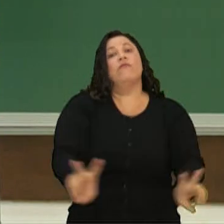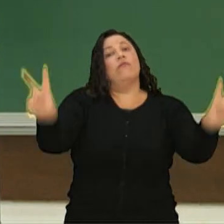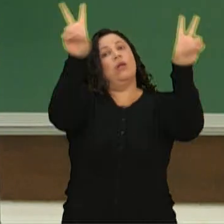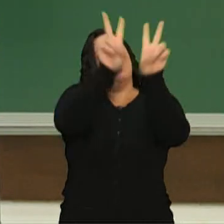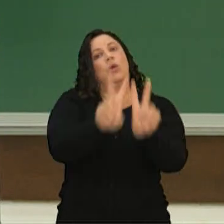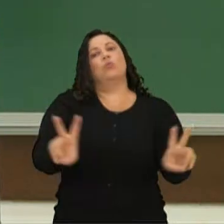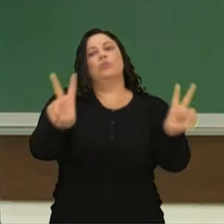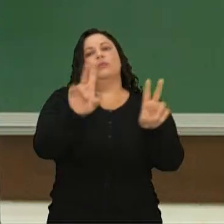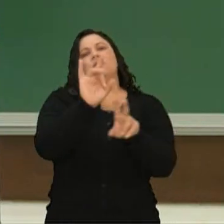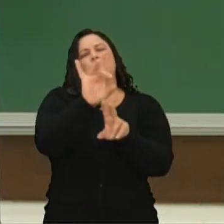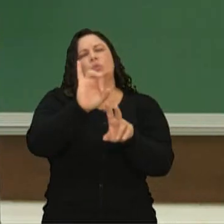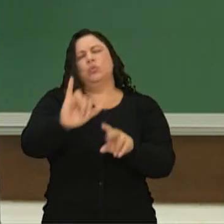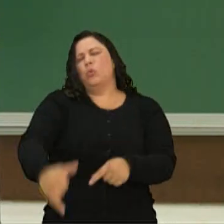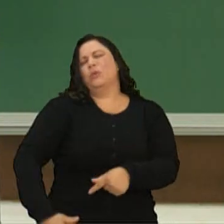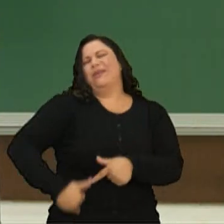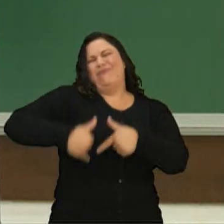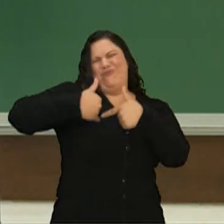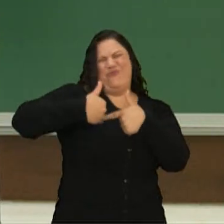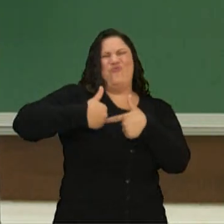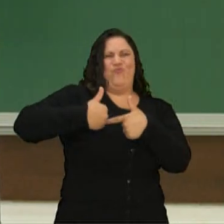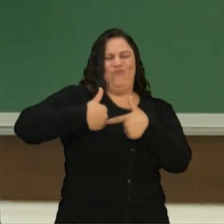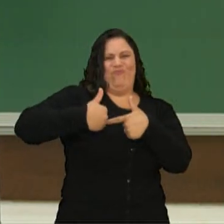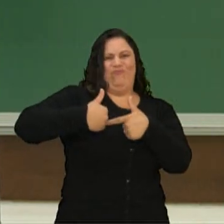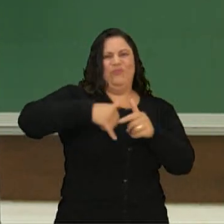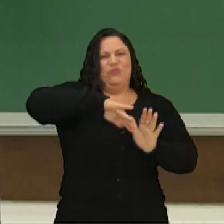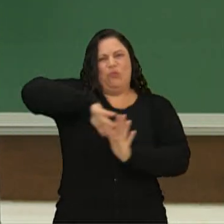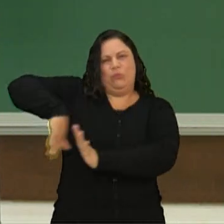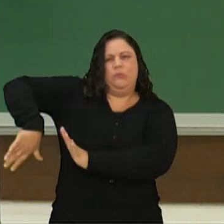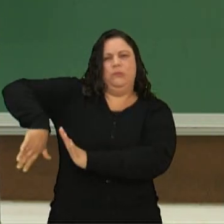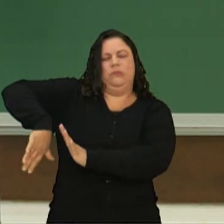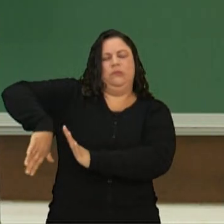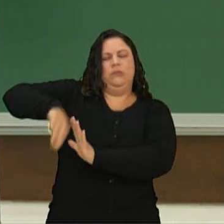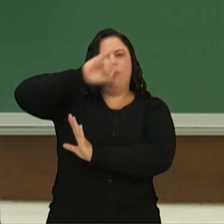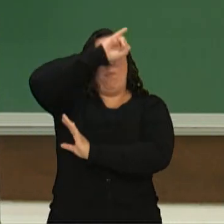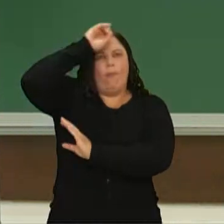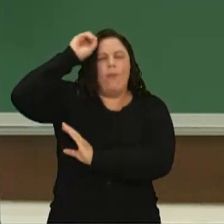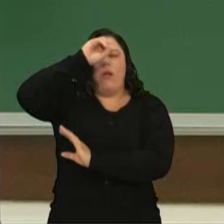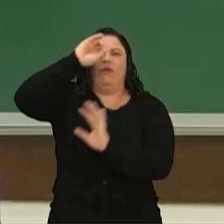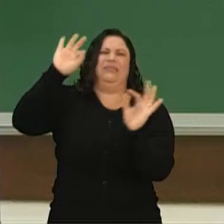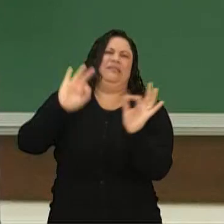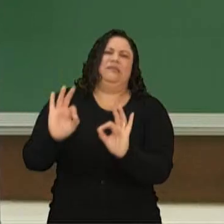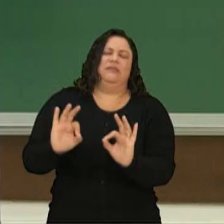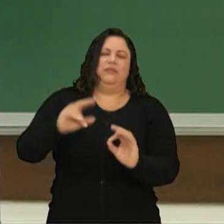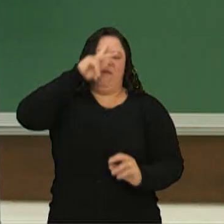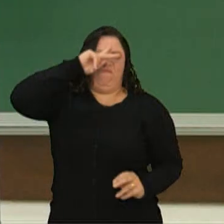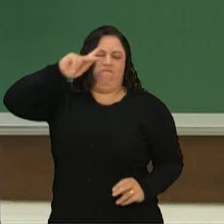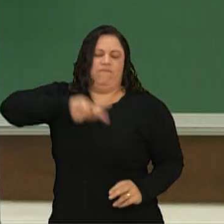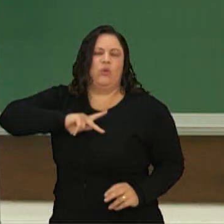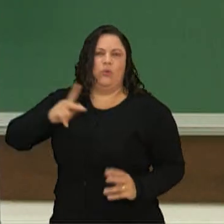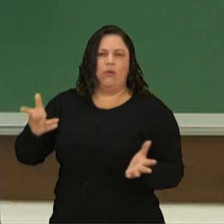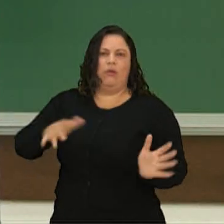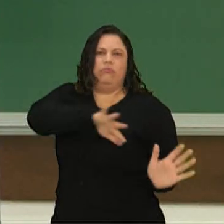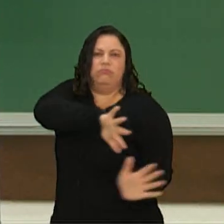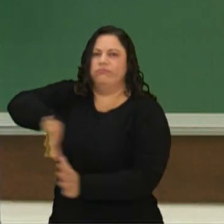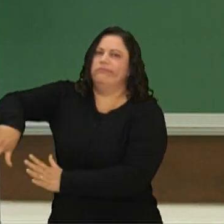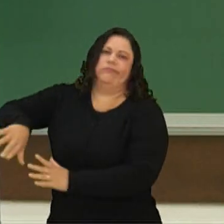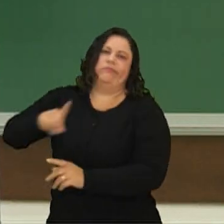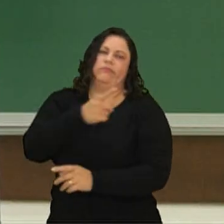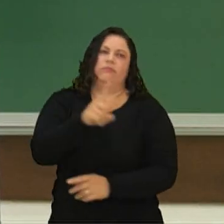uma questão de orgulho, de ignorância, de individualidade. Tá?